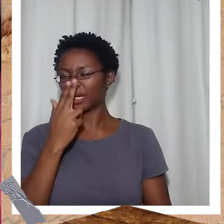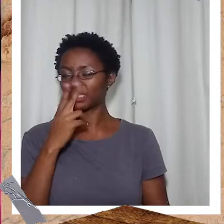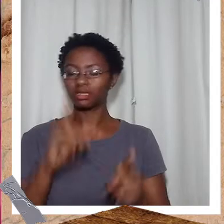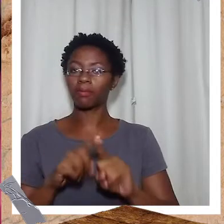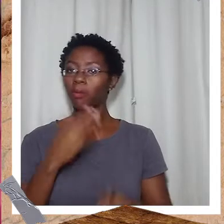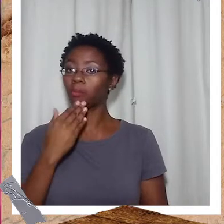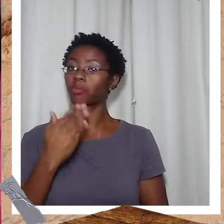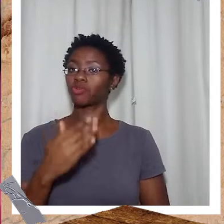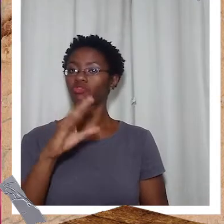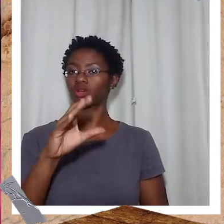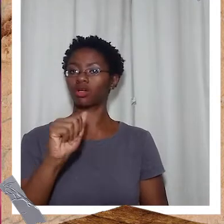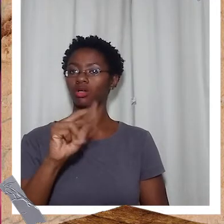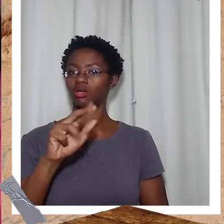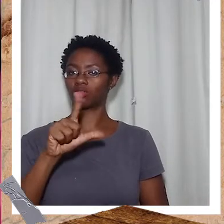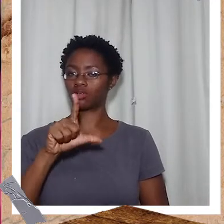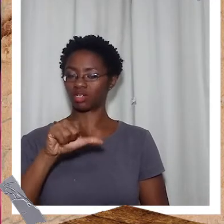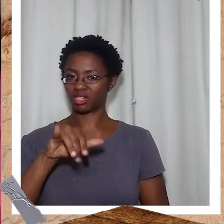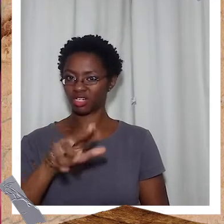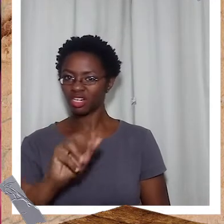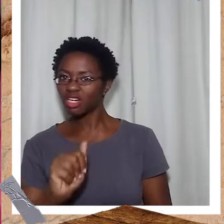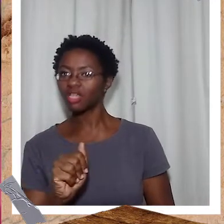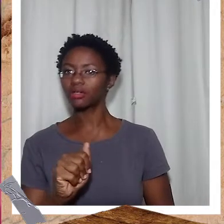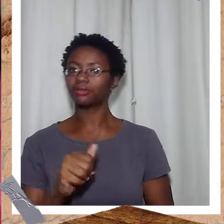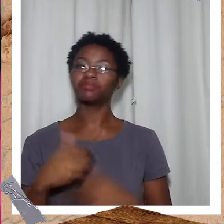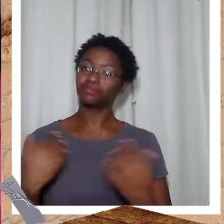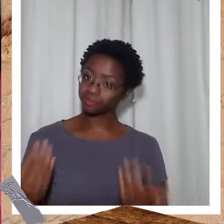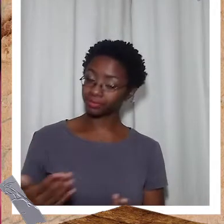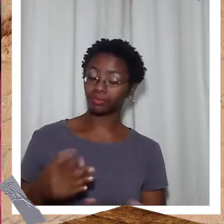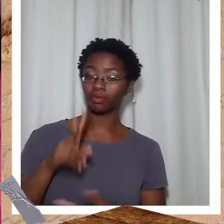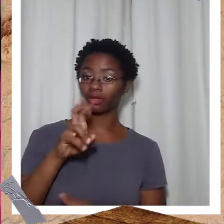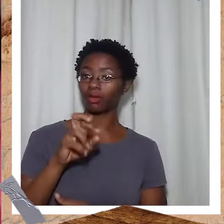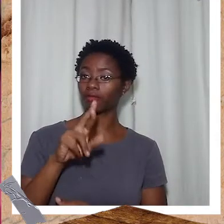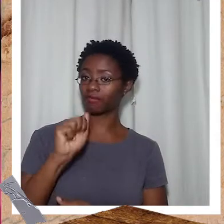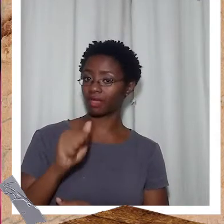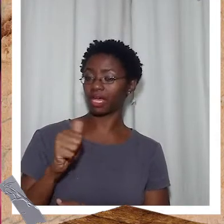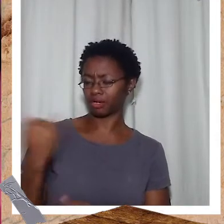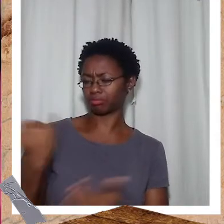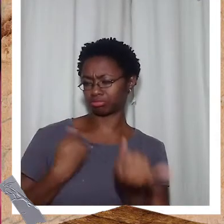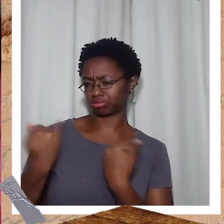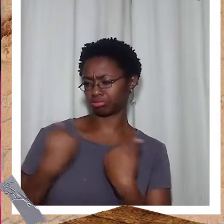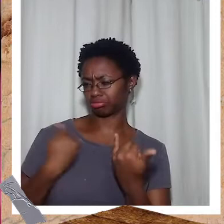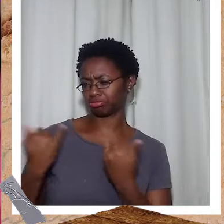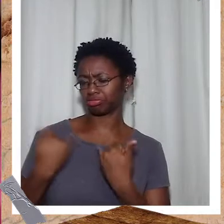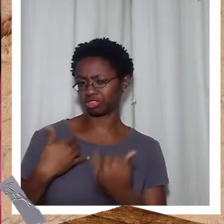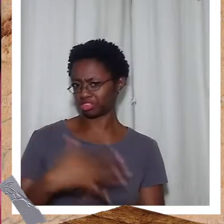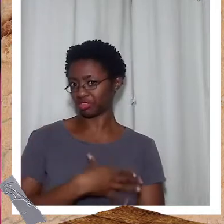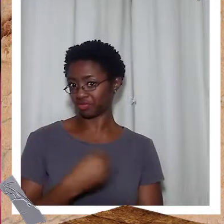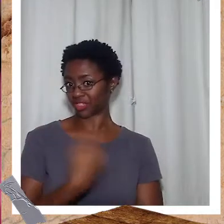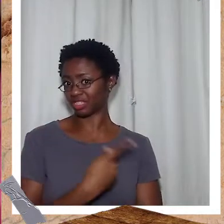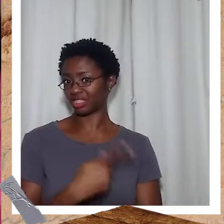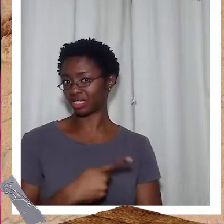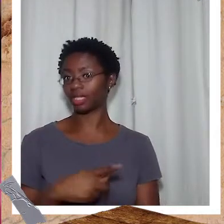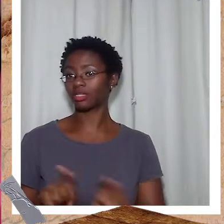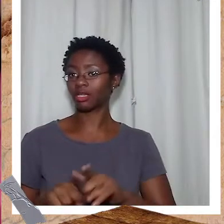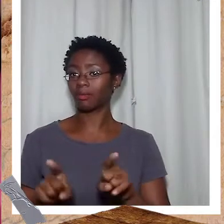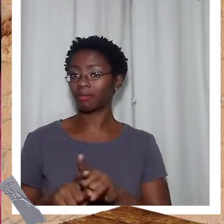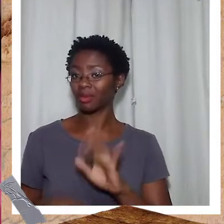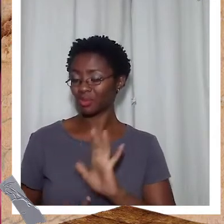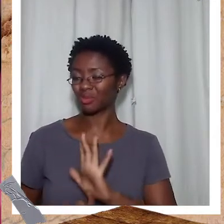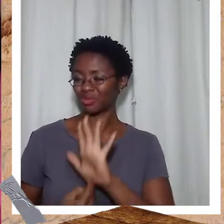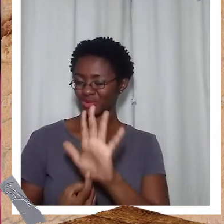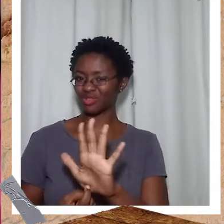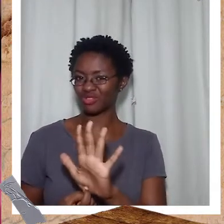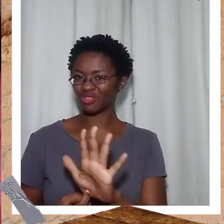A Carolina, isso o Veronice nos comentou e confirmou as nossas desconfianças de pesquisadores, minha e do Hélio, de que